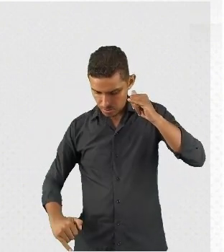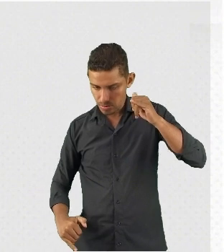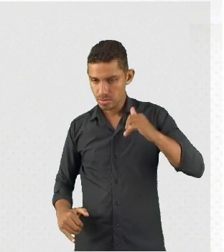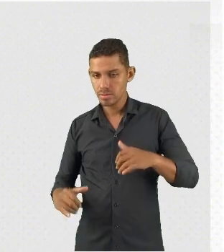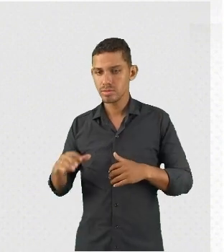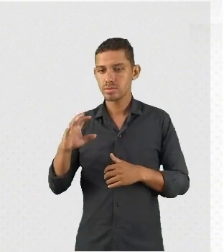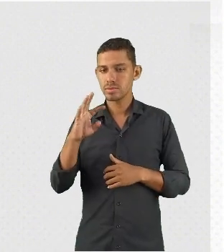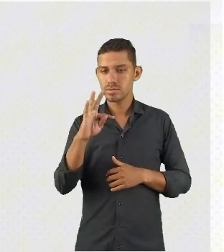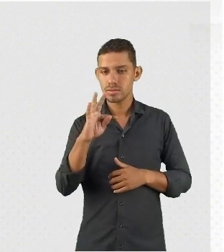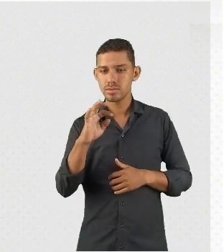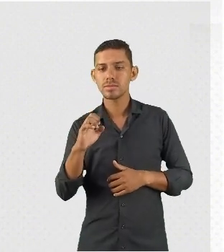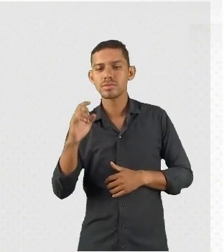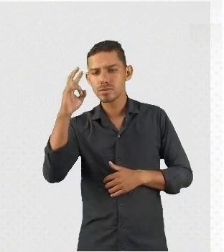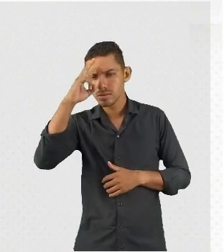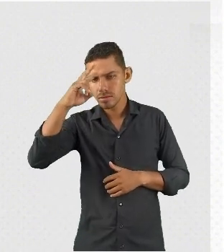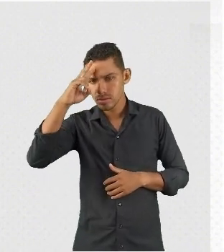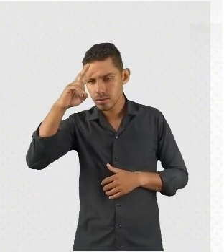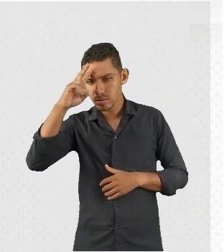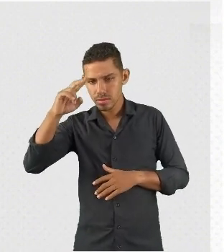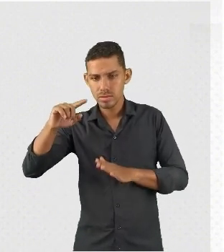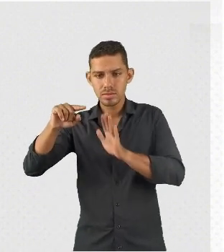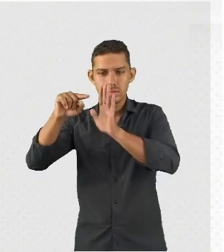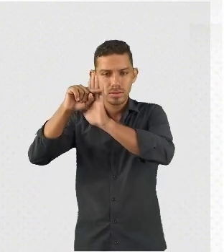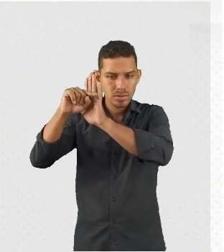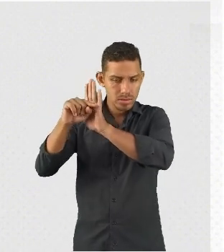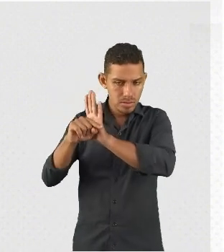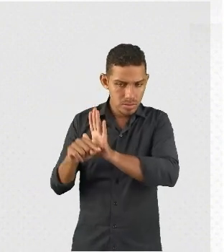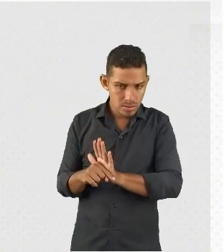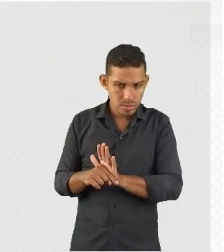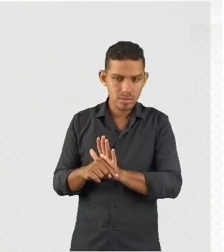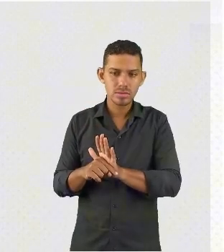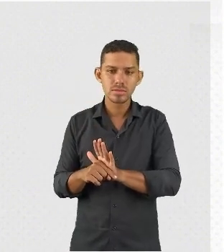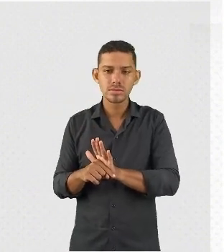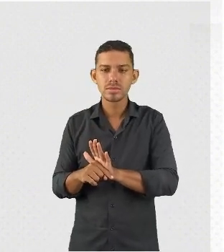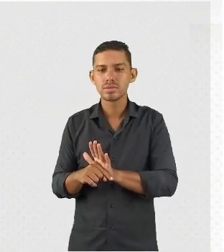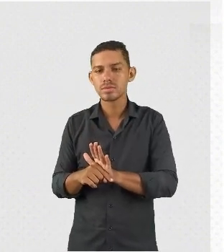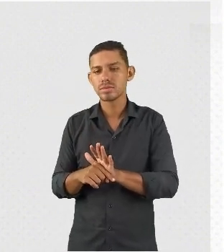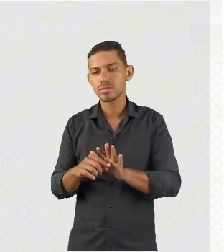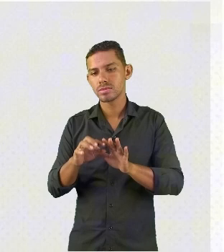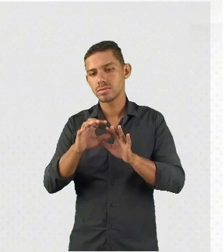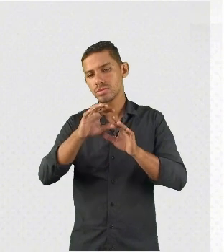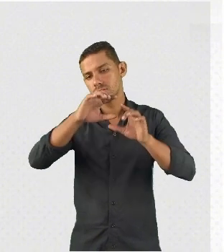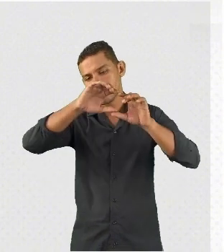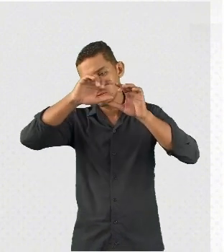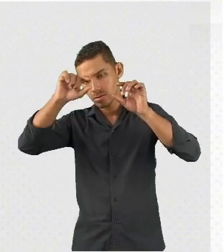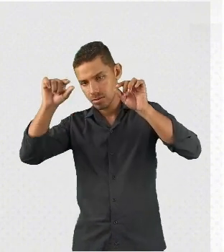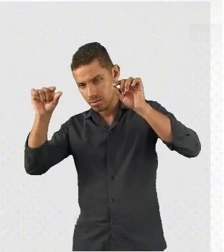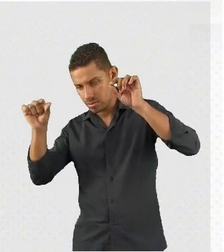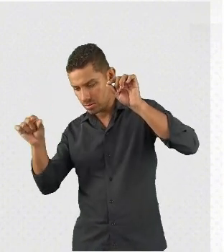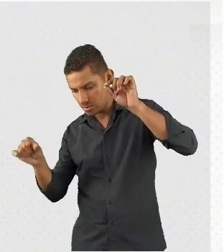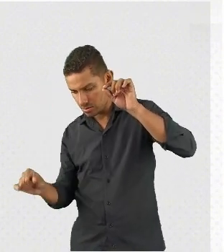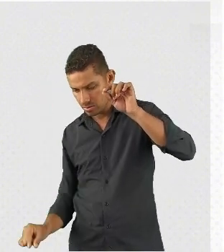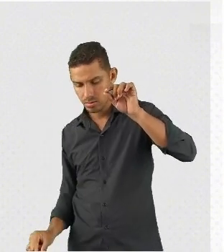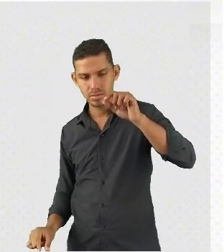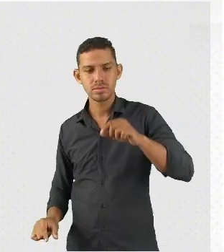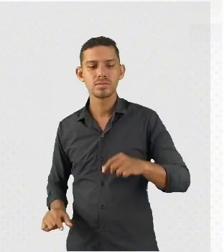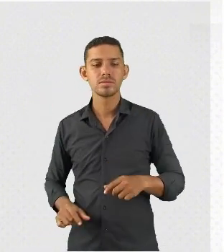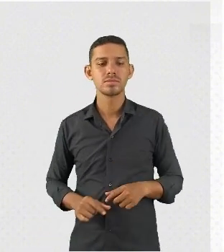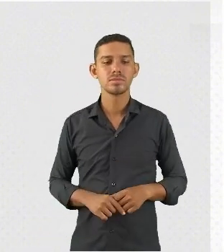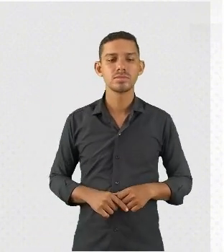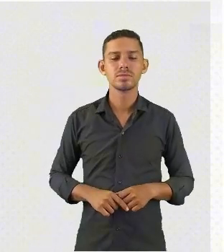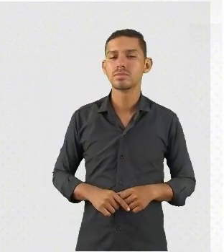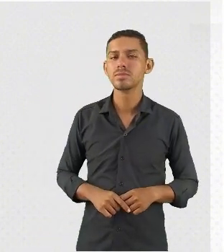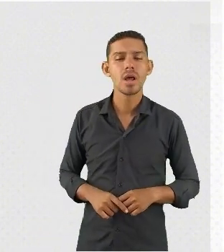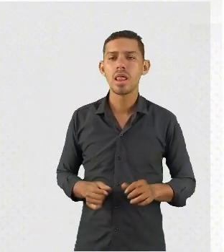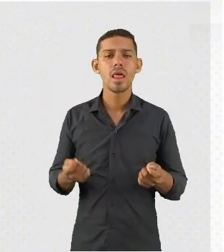estava elétrons em excesso? Quando eu ligo com a Terra, esses elétrons escoam para a Terra. Não precisa demorar muito não, é